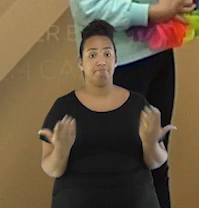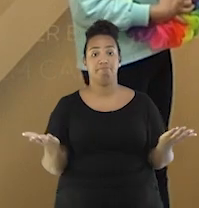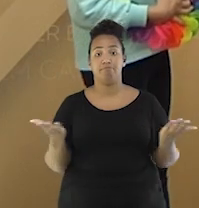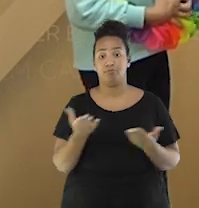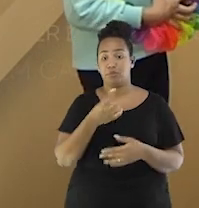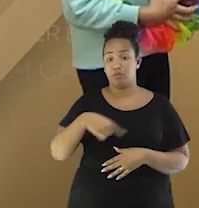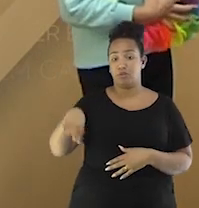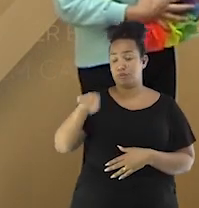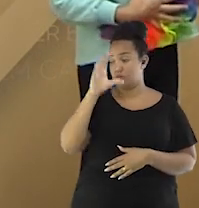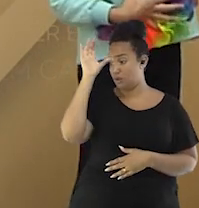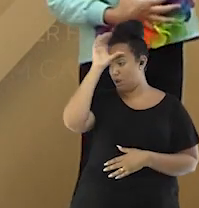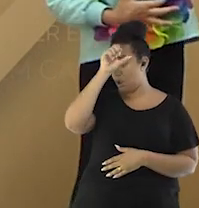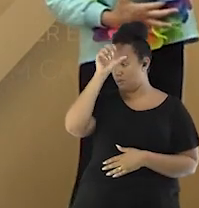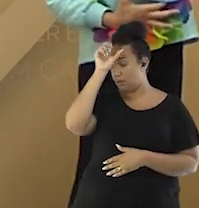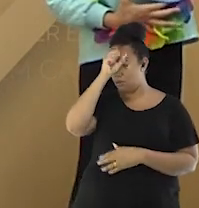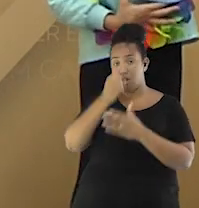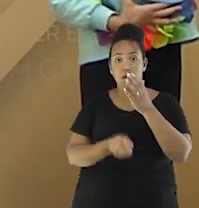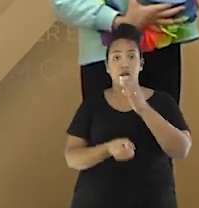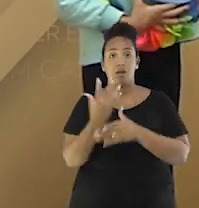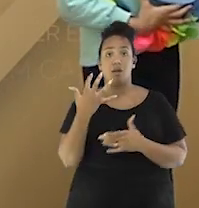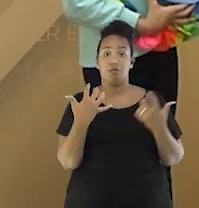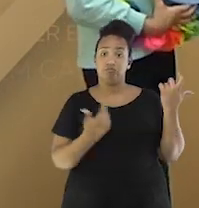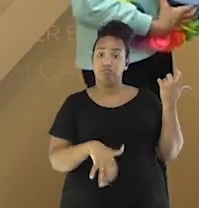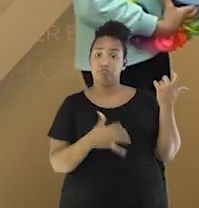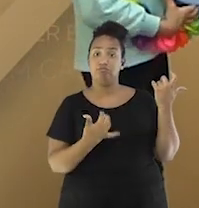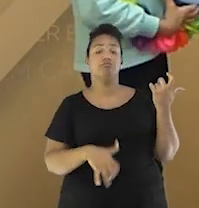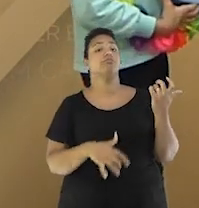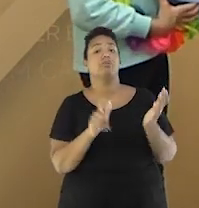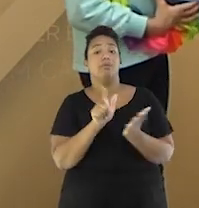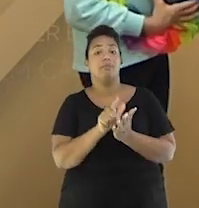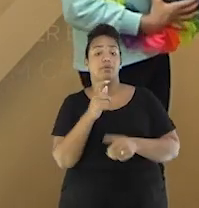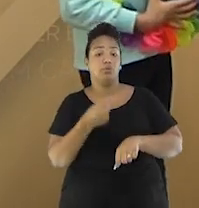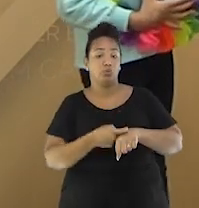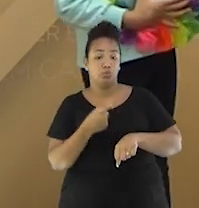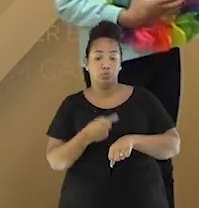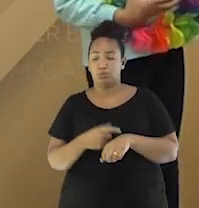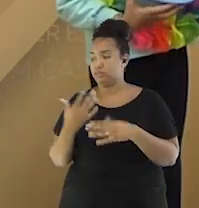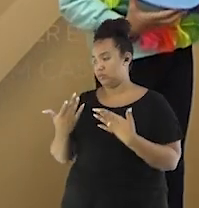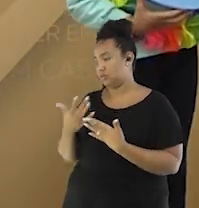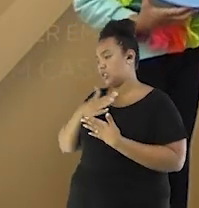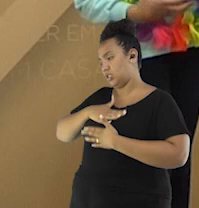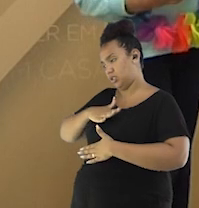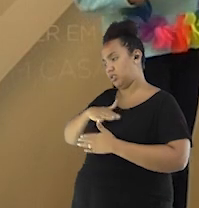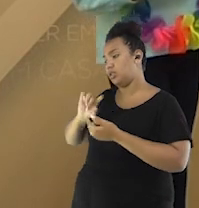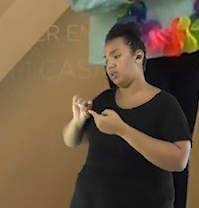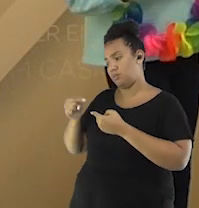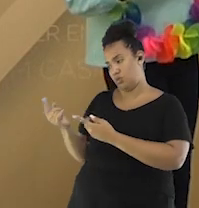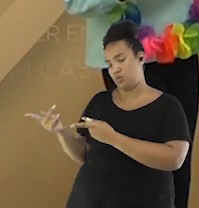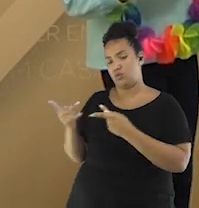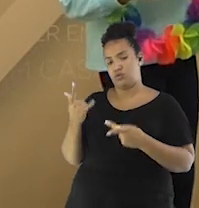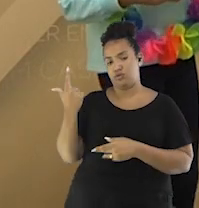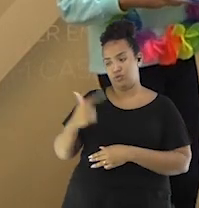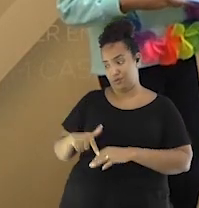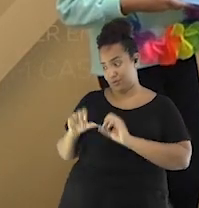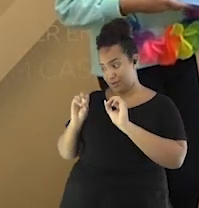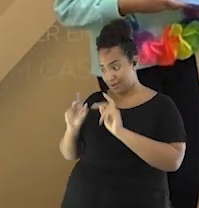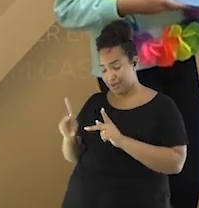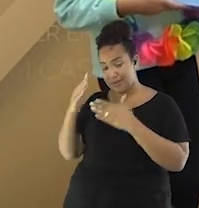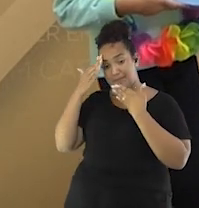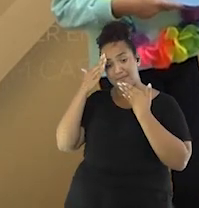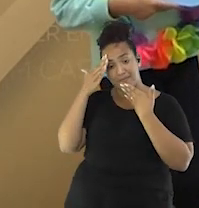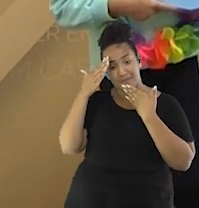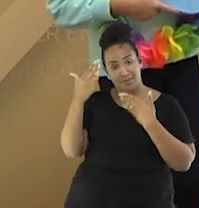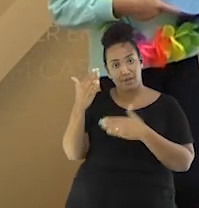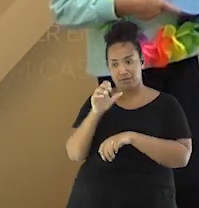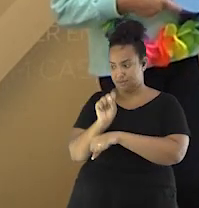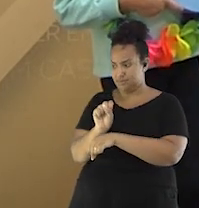você, de papelão, no mão na massa. Você pode descansar um pouquinho e depois você volta, tá bom? Muito obrigada! Espera um